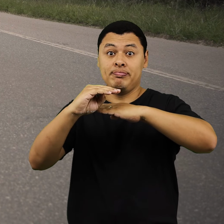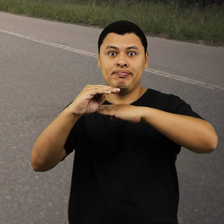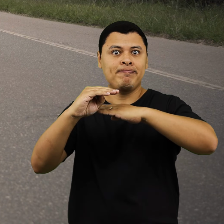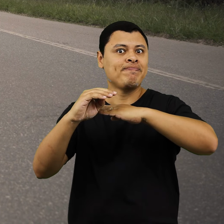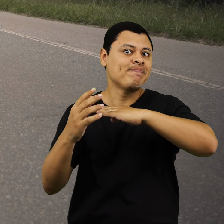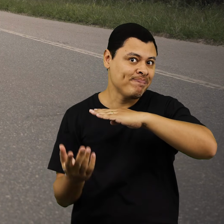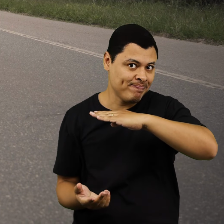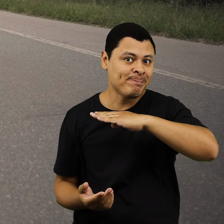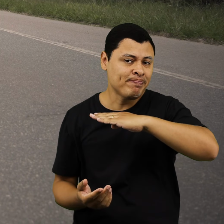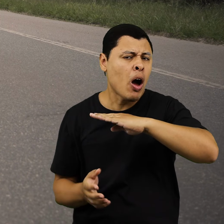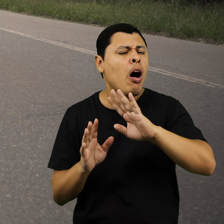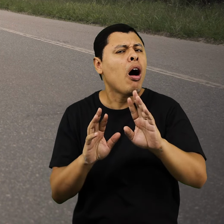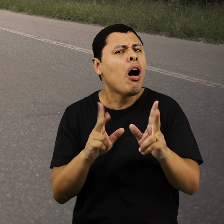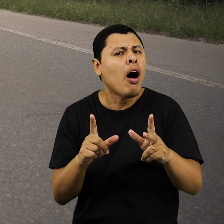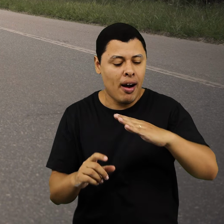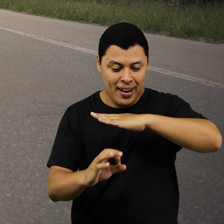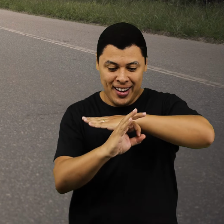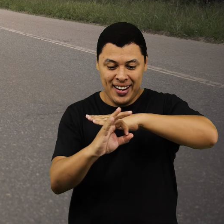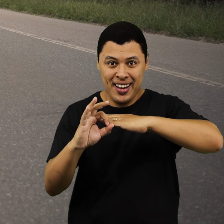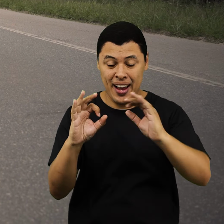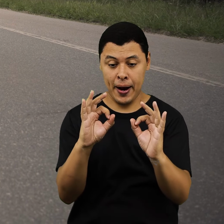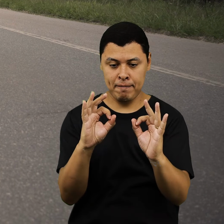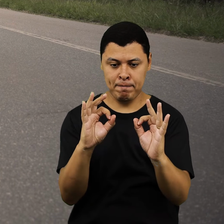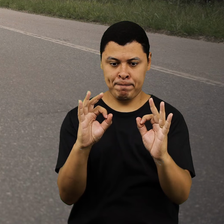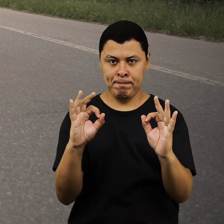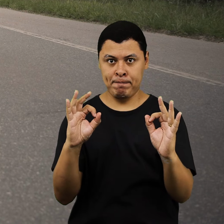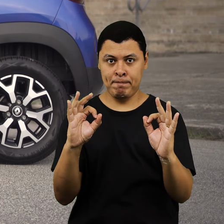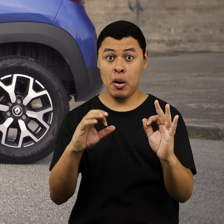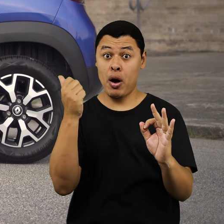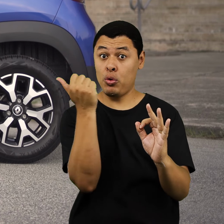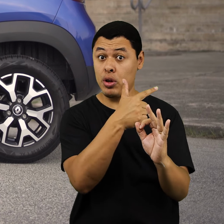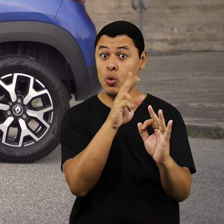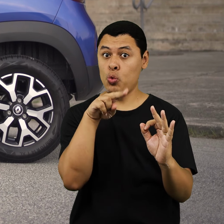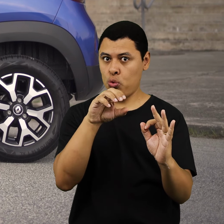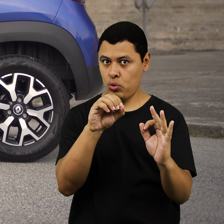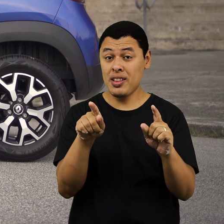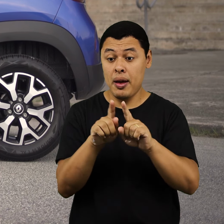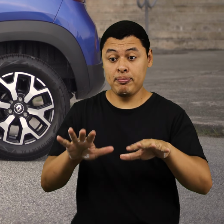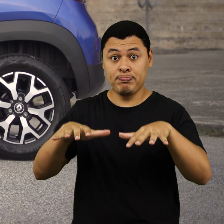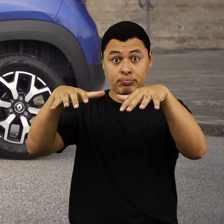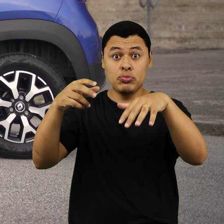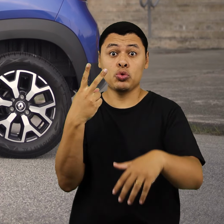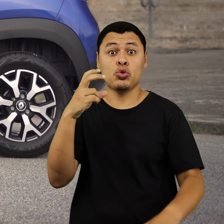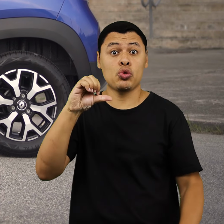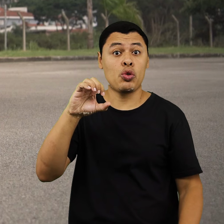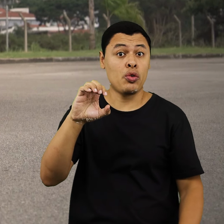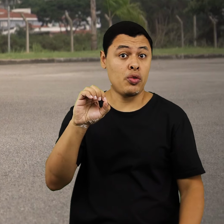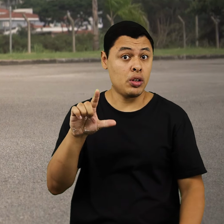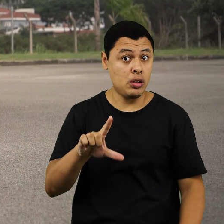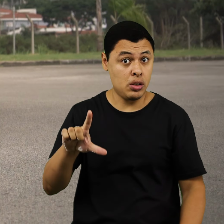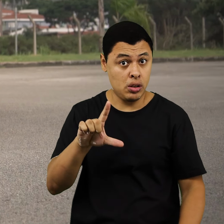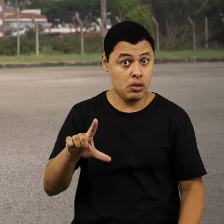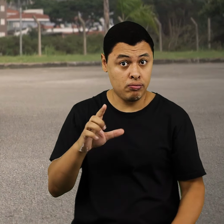Mas olha só que interessante, o entre-eixos do Kwid é 5 centímetros mais longo do que do Uno. E o porta-malas dele tem 290 litros,